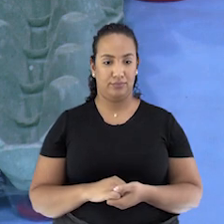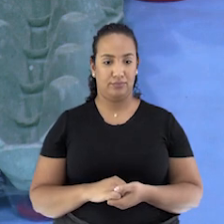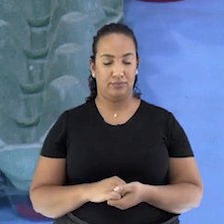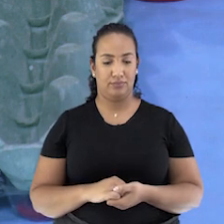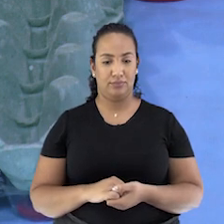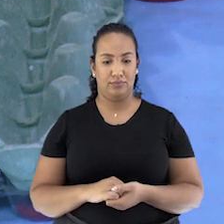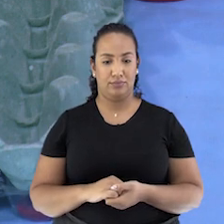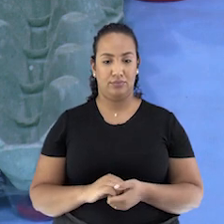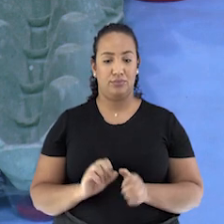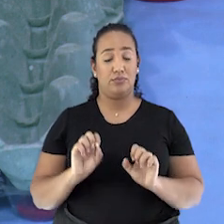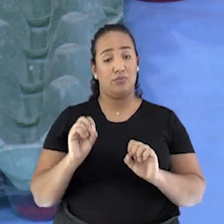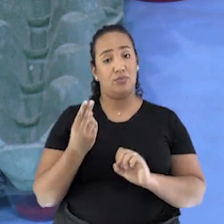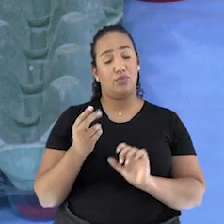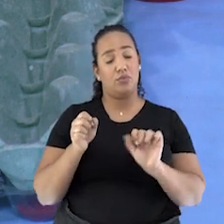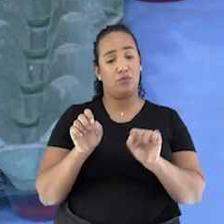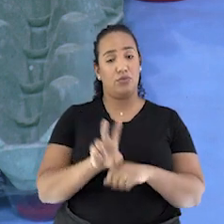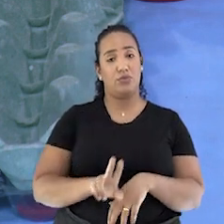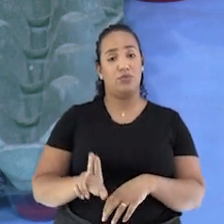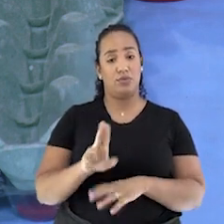quadradinho.